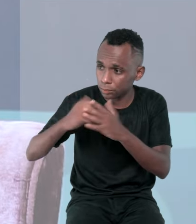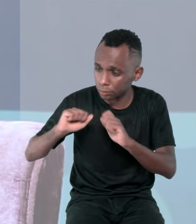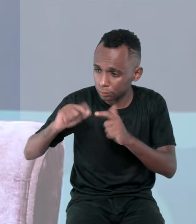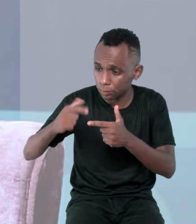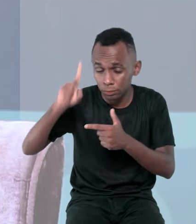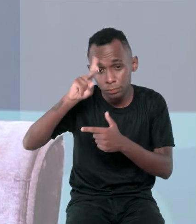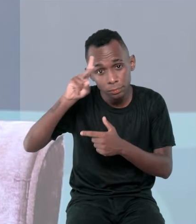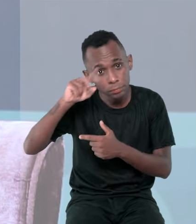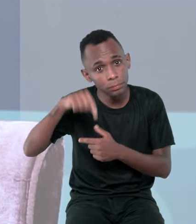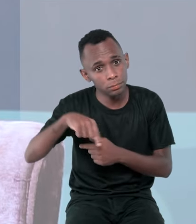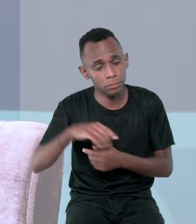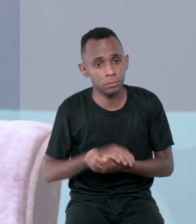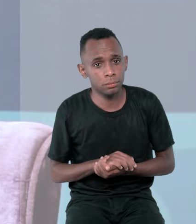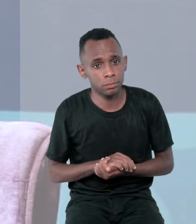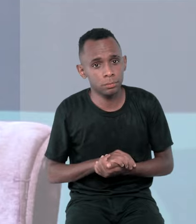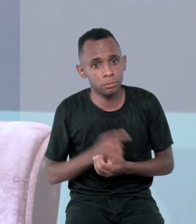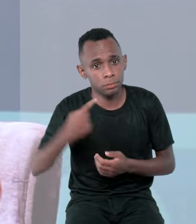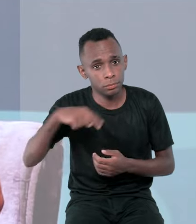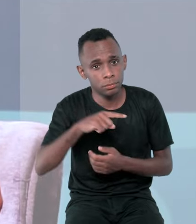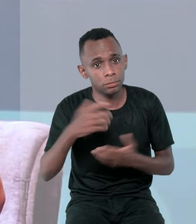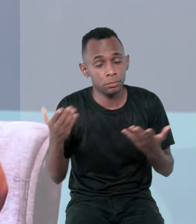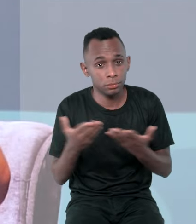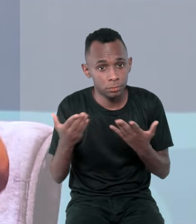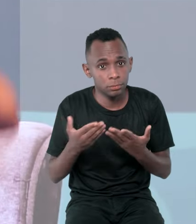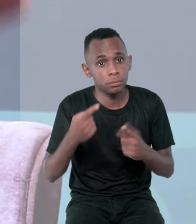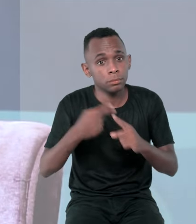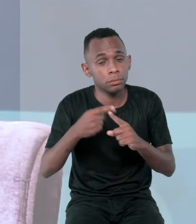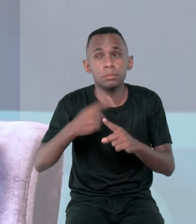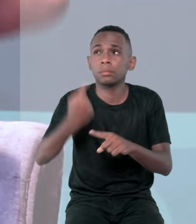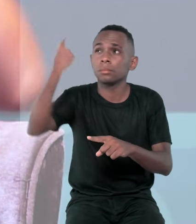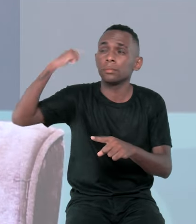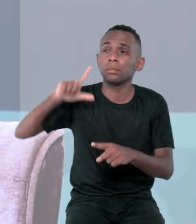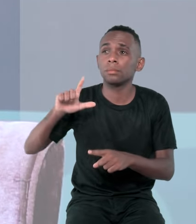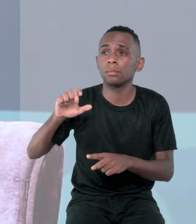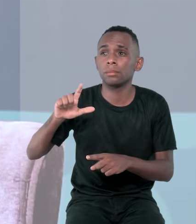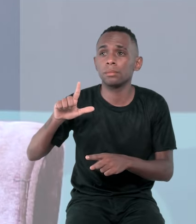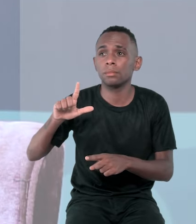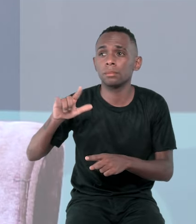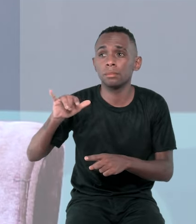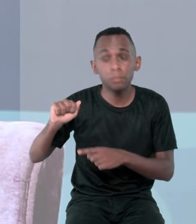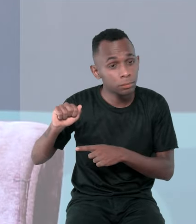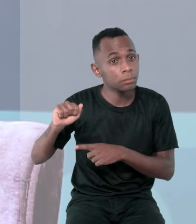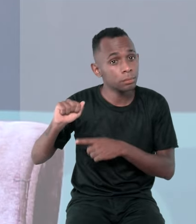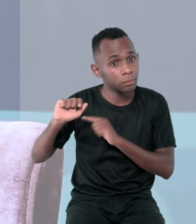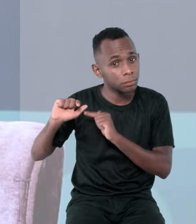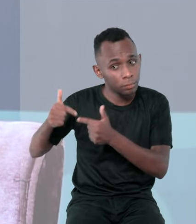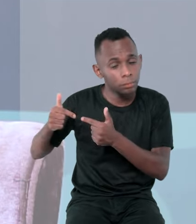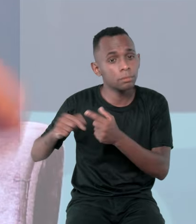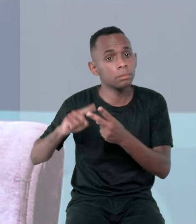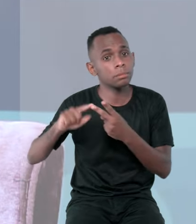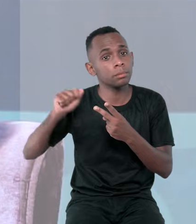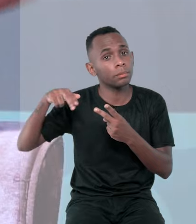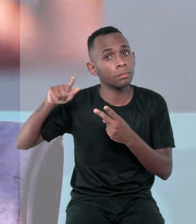histórica. Para a gente estar aqui hoje é porque a Lélia Gonzalez lá atrás, é porque